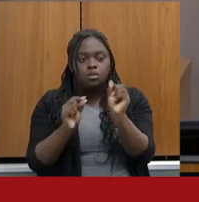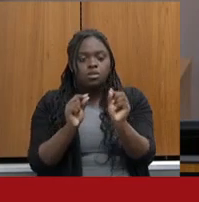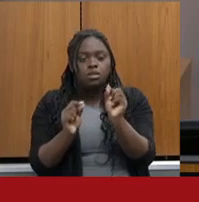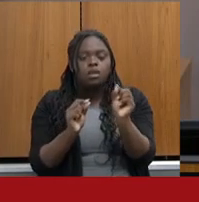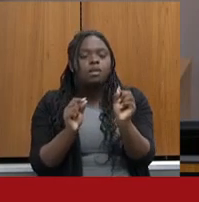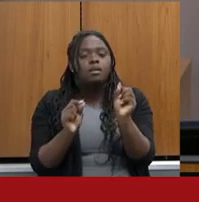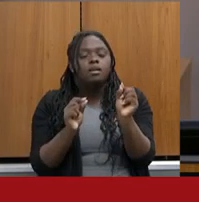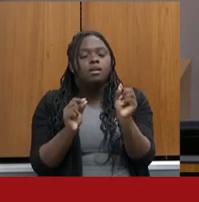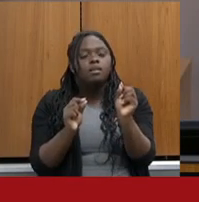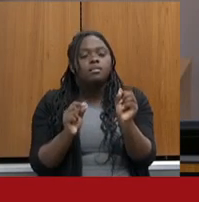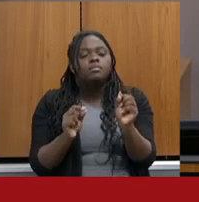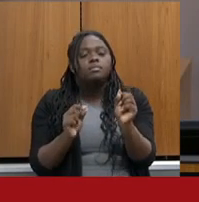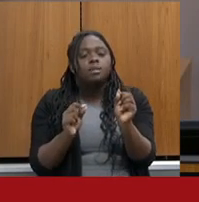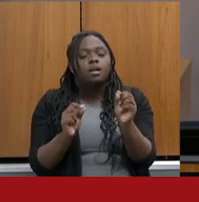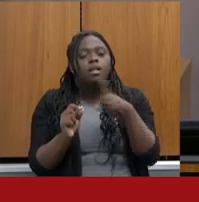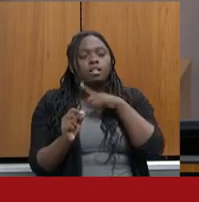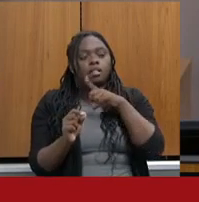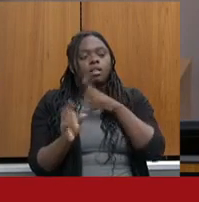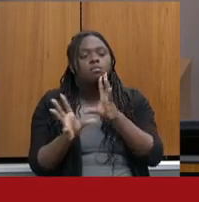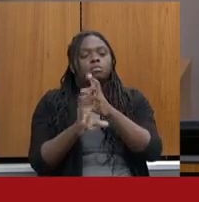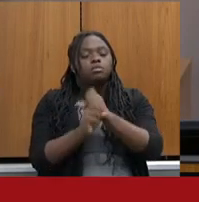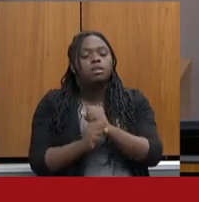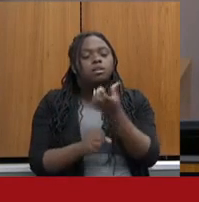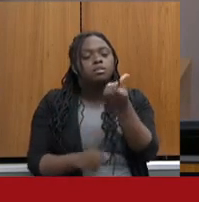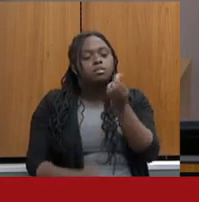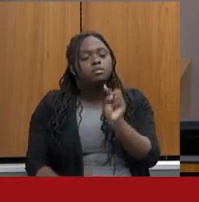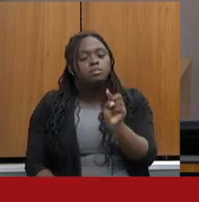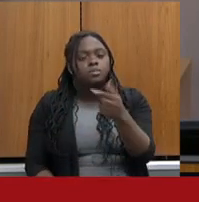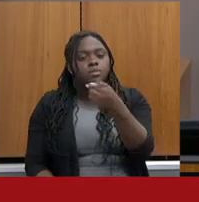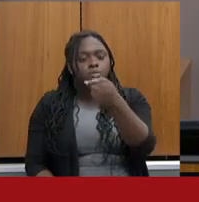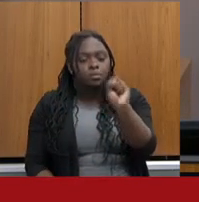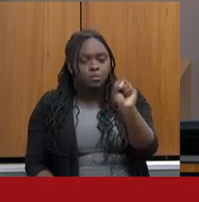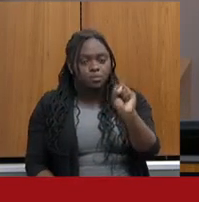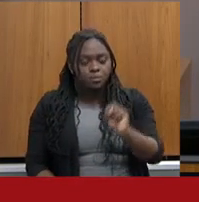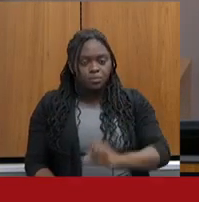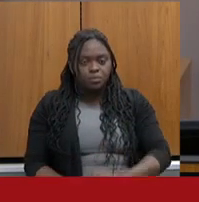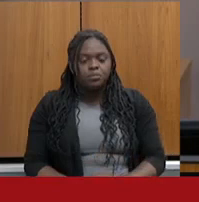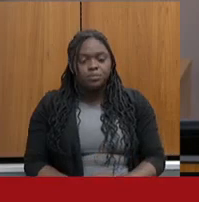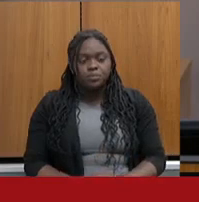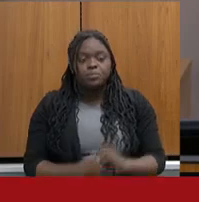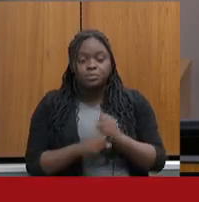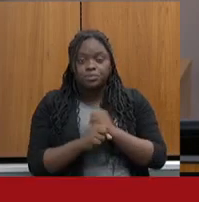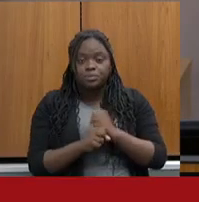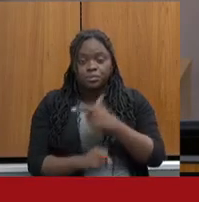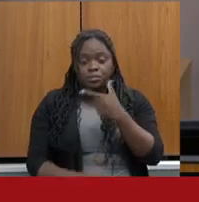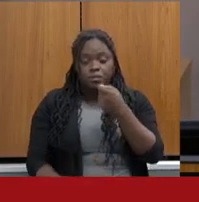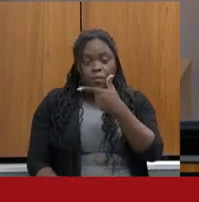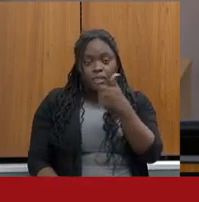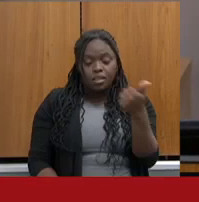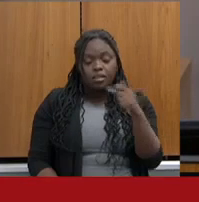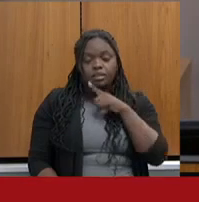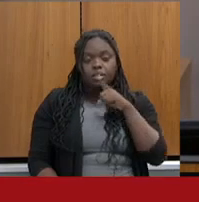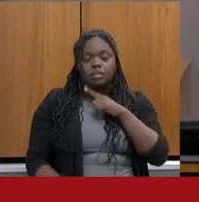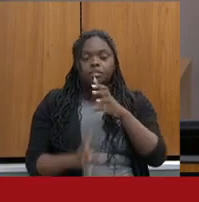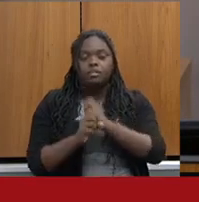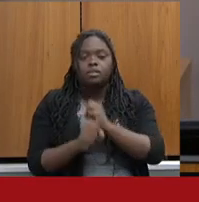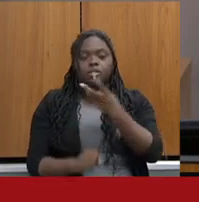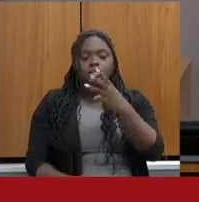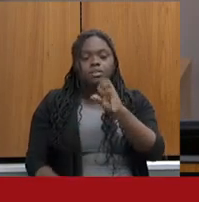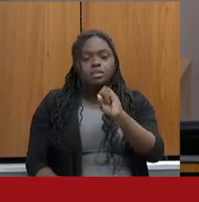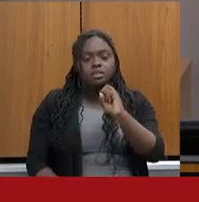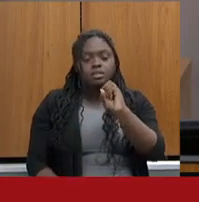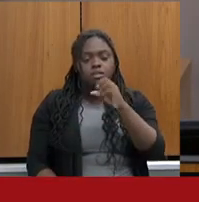nós tivemos então aí um total de 6.078 em 2021 nós tivemos 308